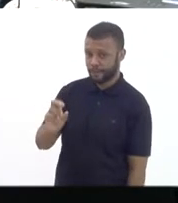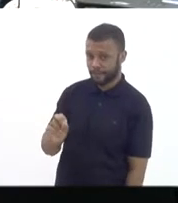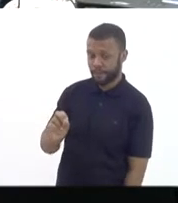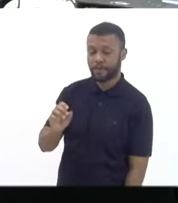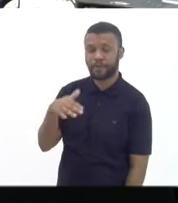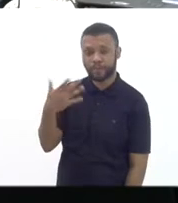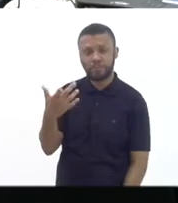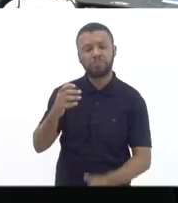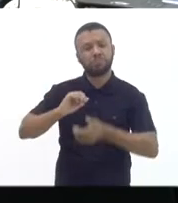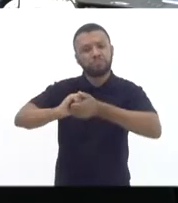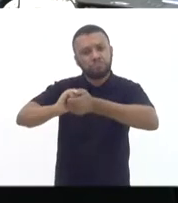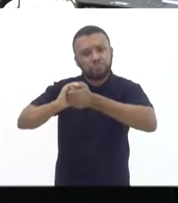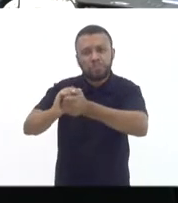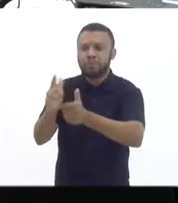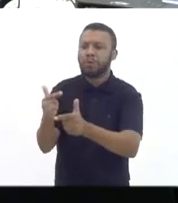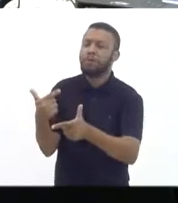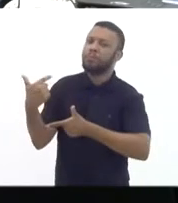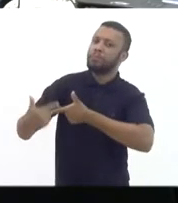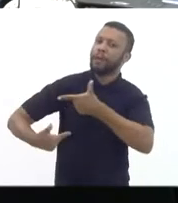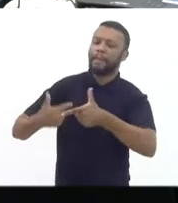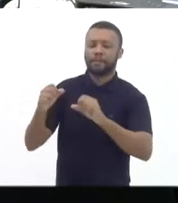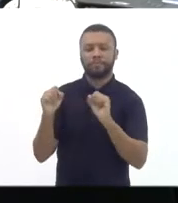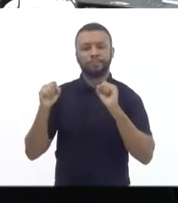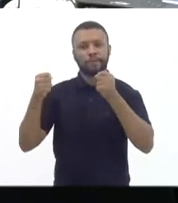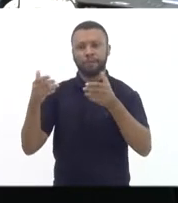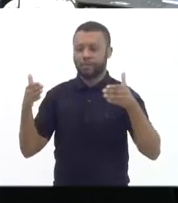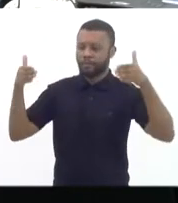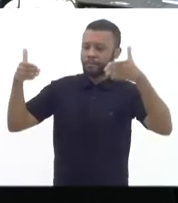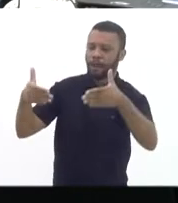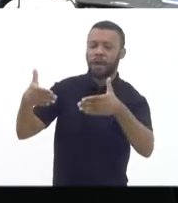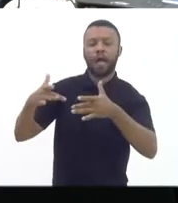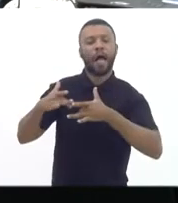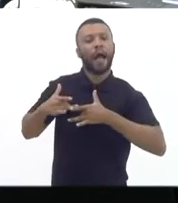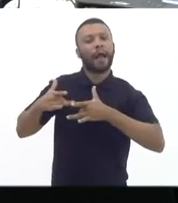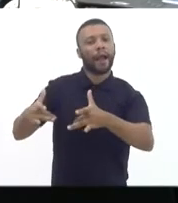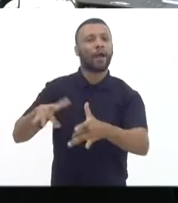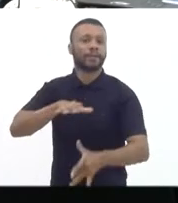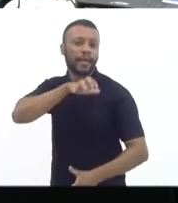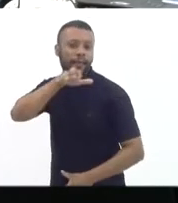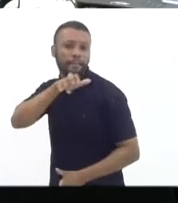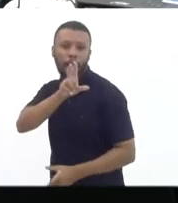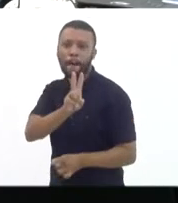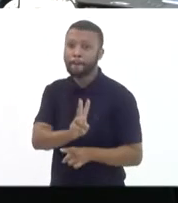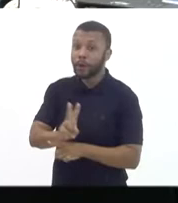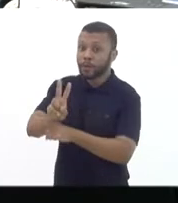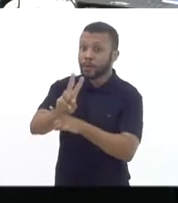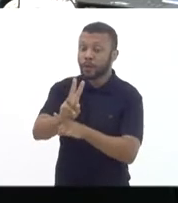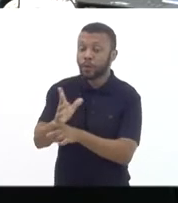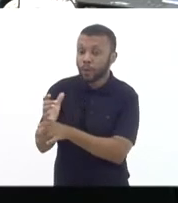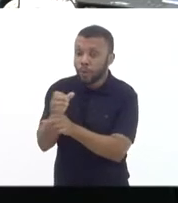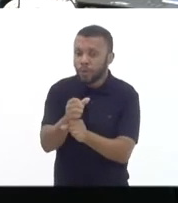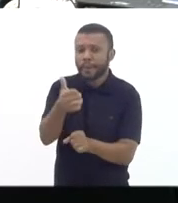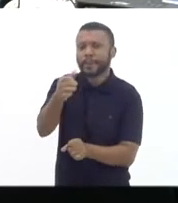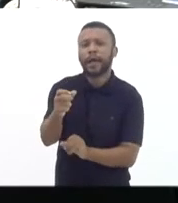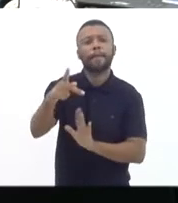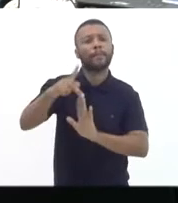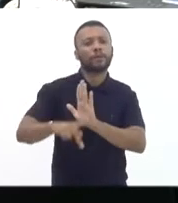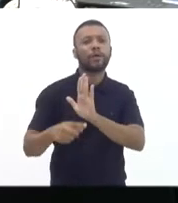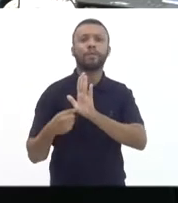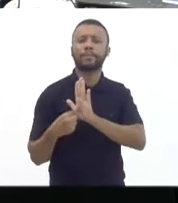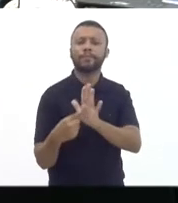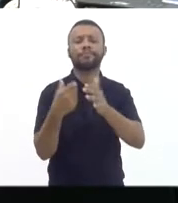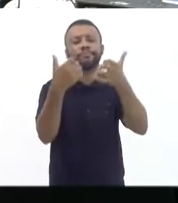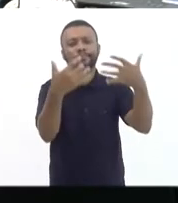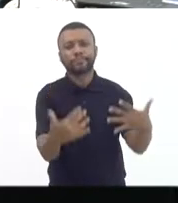seu ativismo em relação à causa animal e à proteção animal, mais de 10 projetos apresentados, um